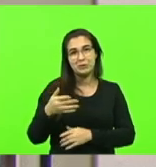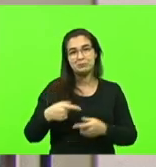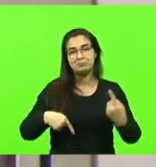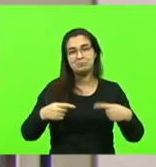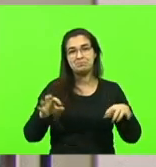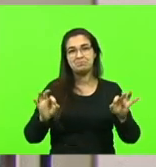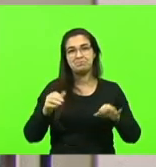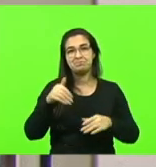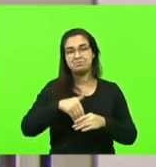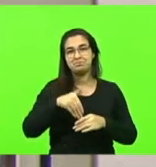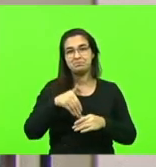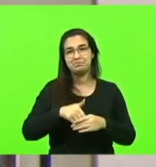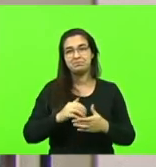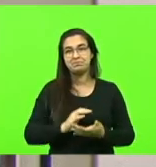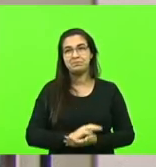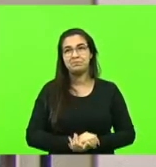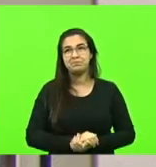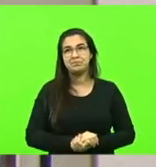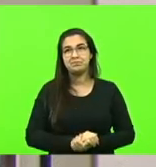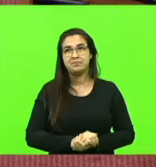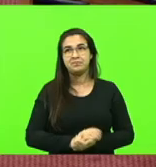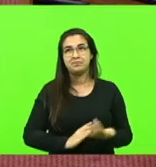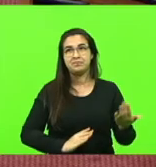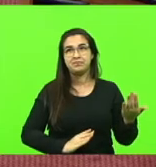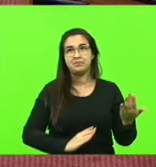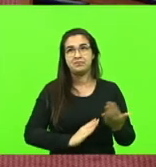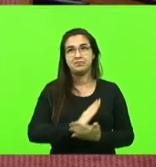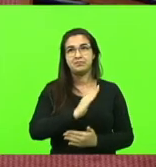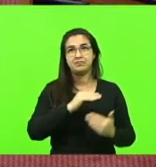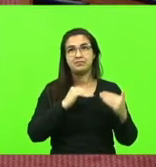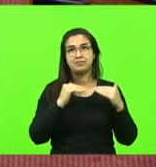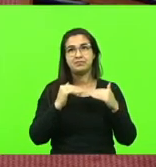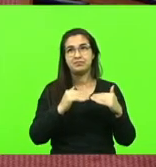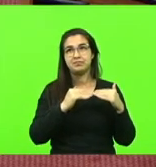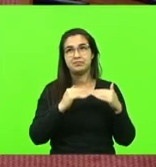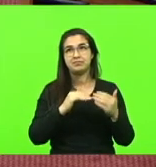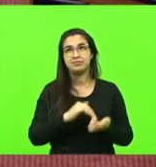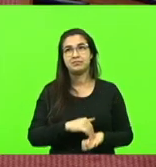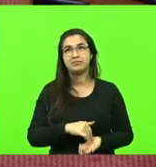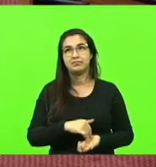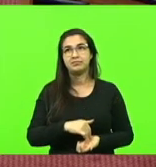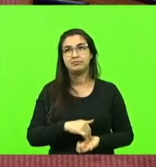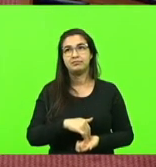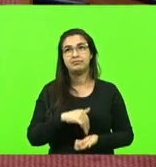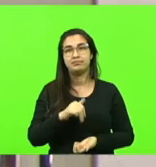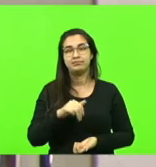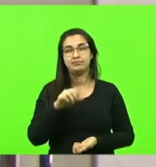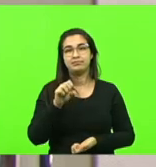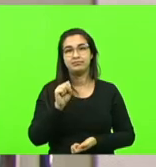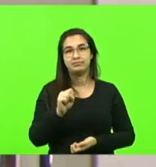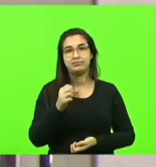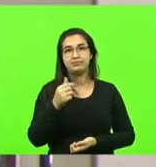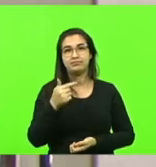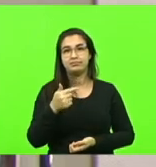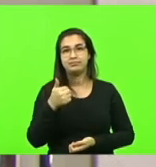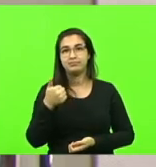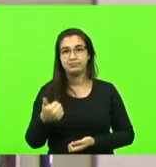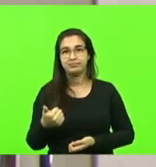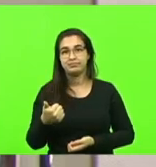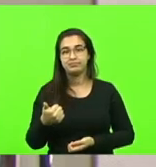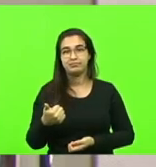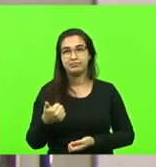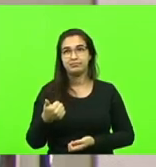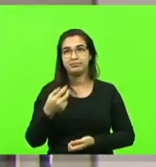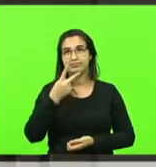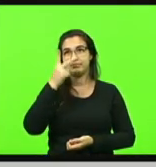votação. Deputados que aprovam, permaneça como se encontra. Aprovado por unanimidade. Moção 871, ator deputado. Doutor Vicente